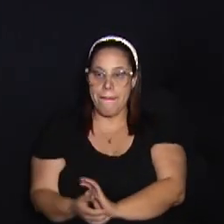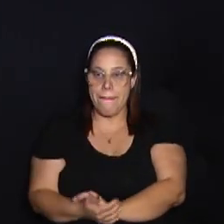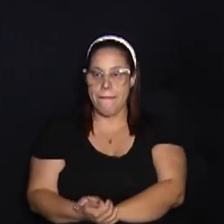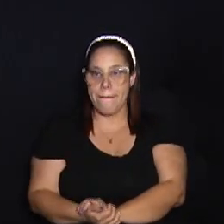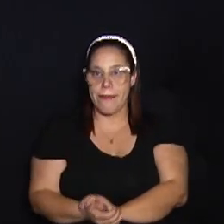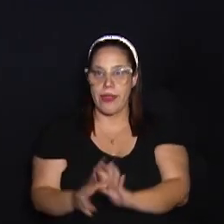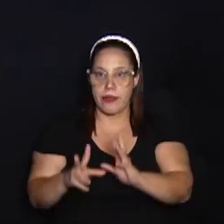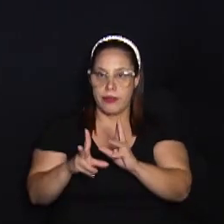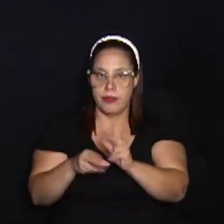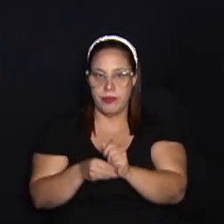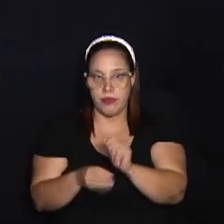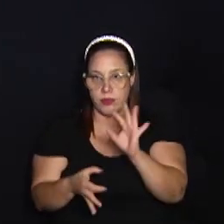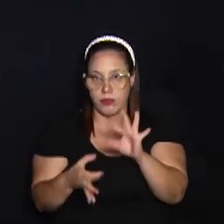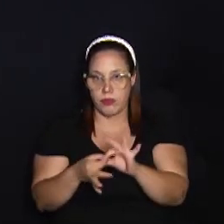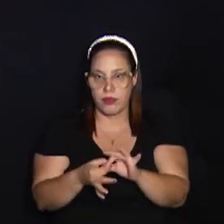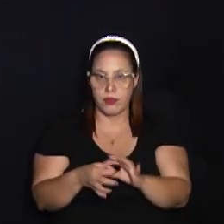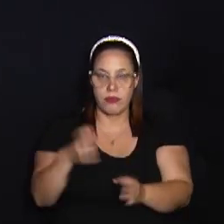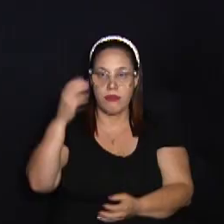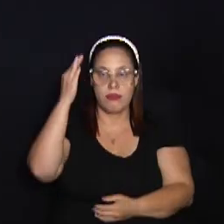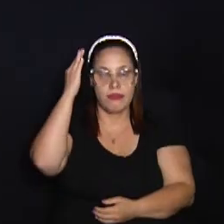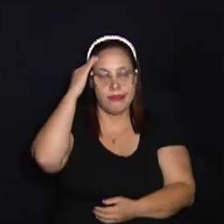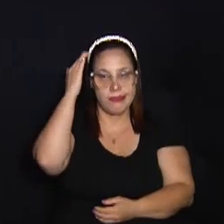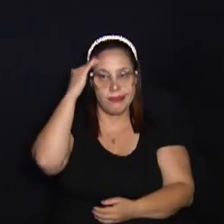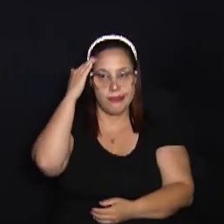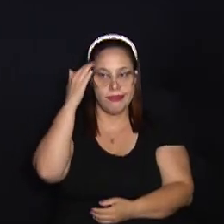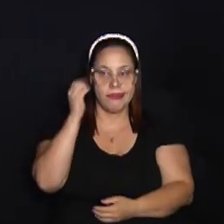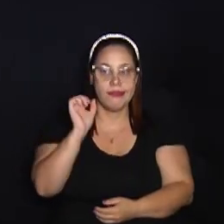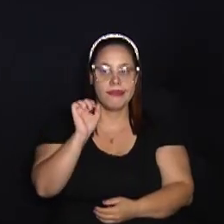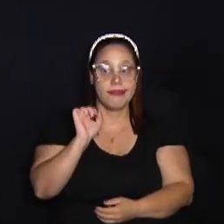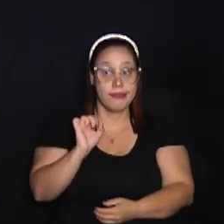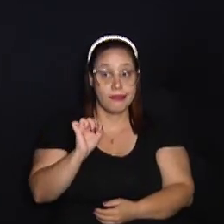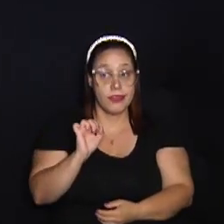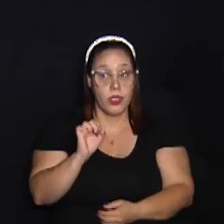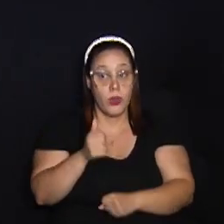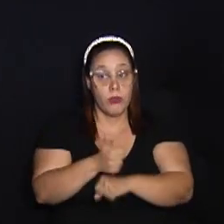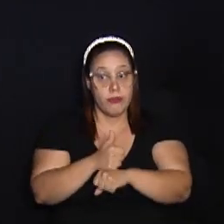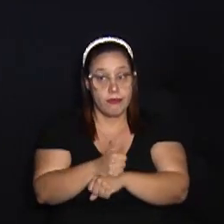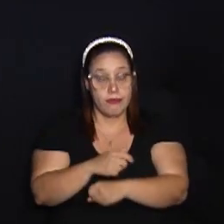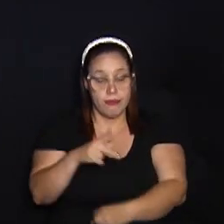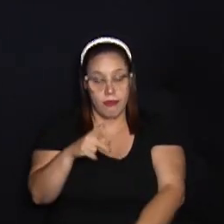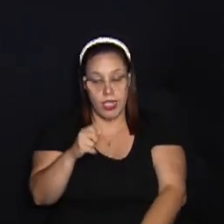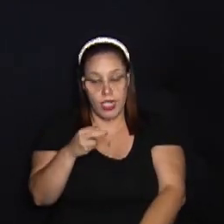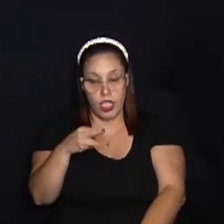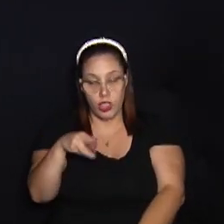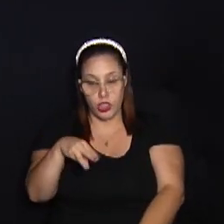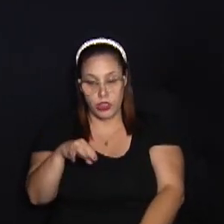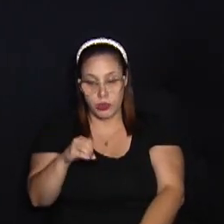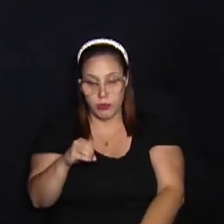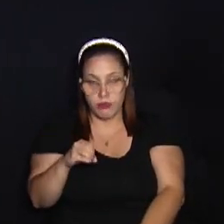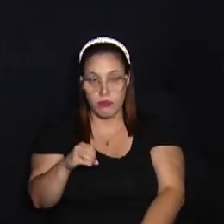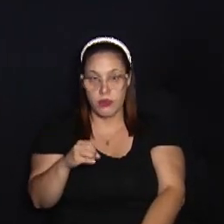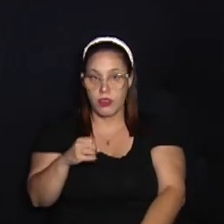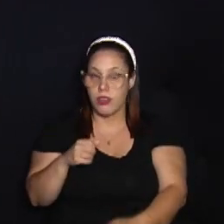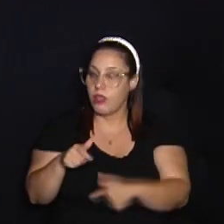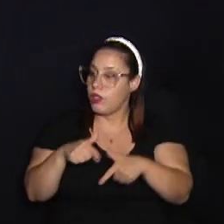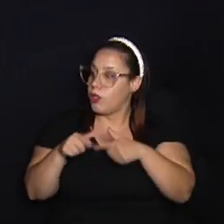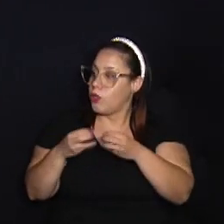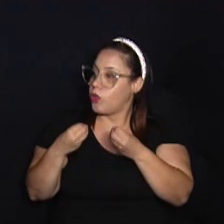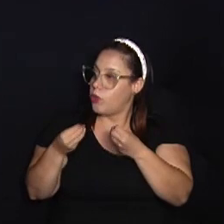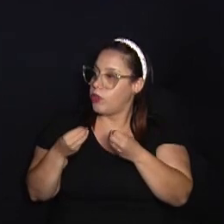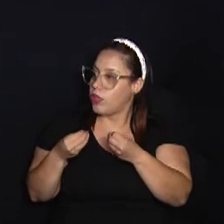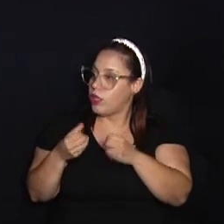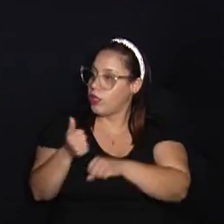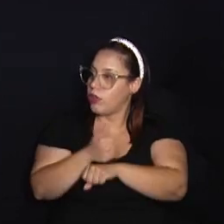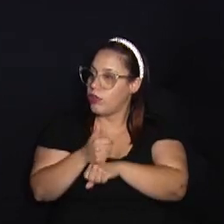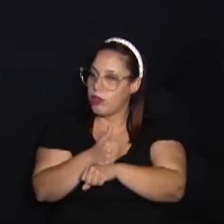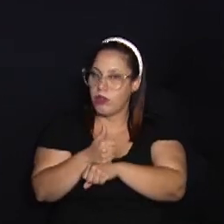uma formação mais completa e um entendimento do que é o profissional do paisagismo. Muito bem, mercado de trabalho como que